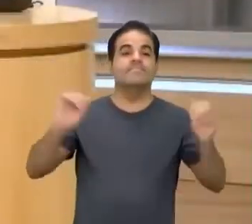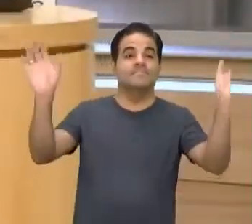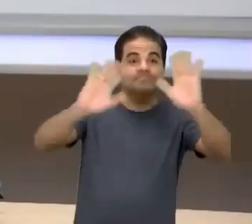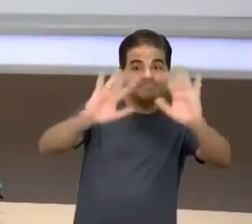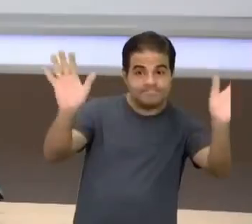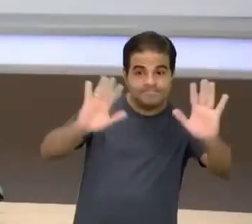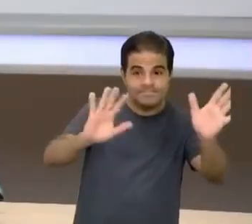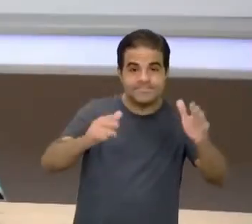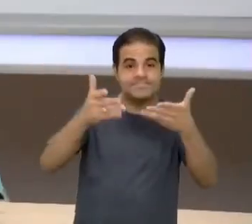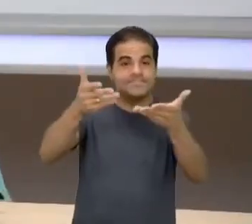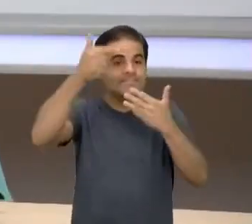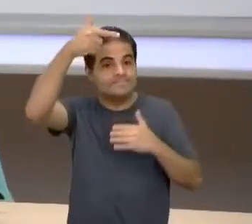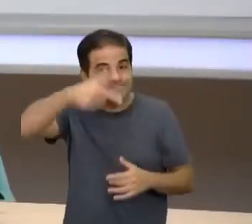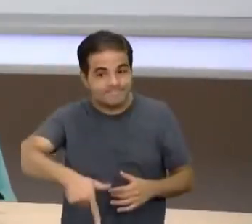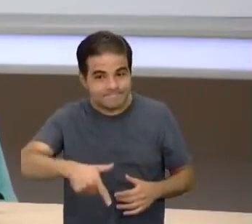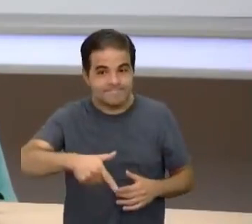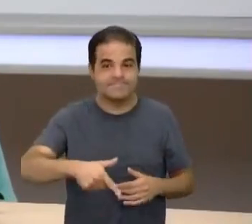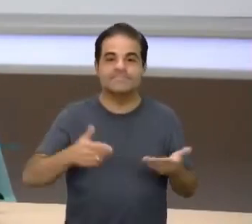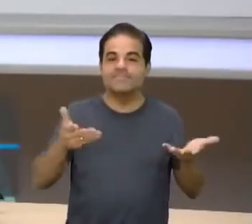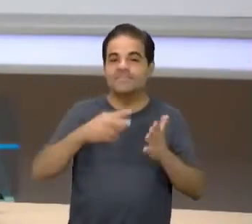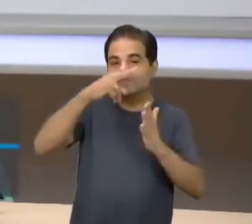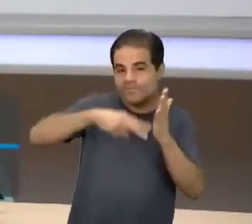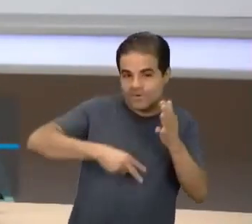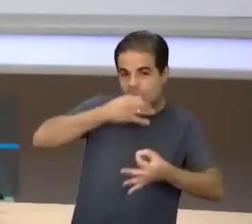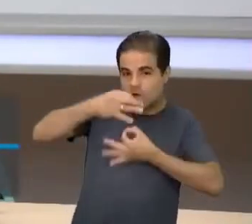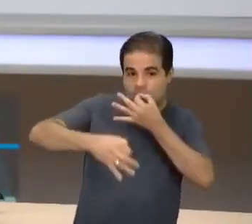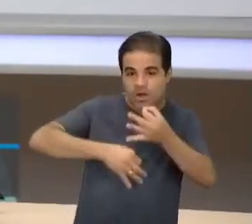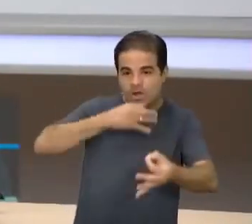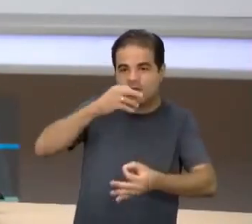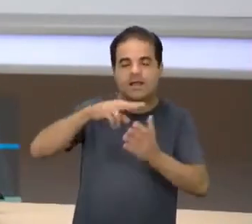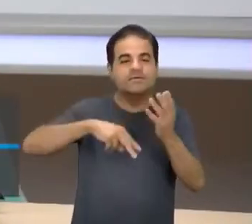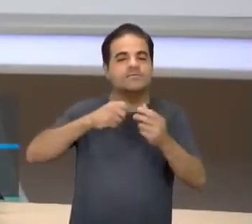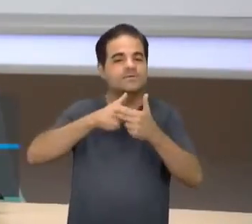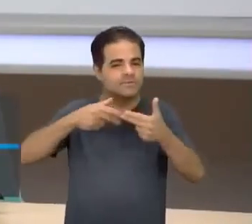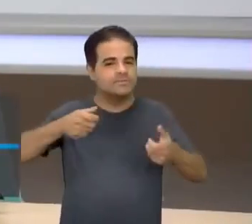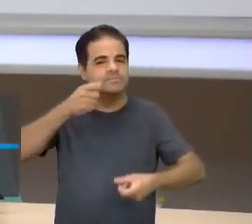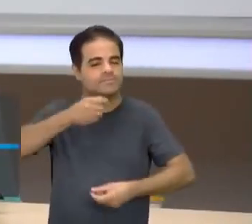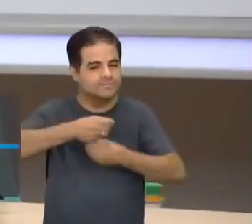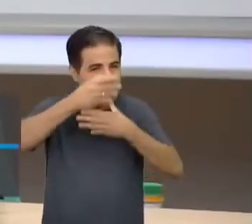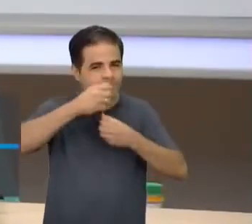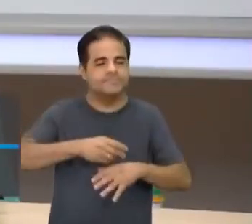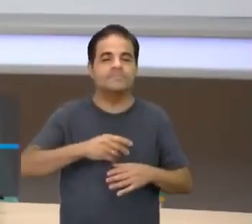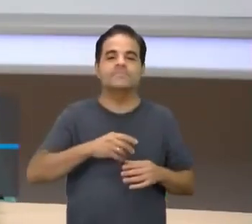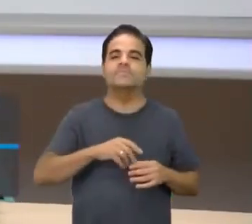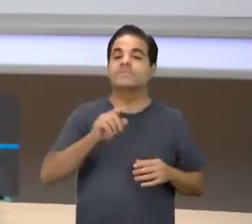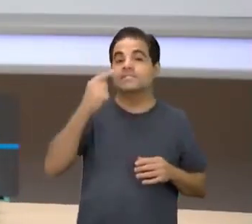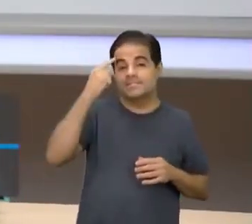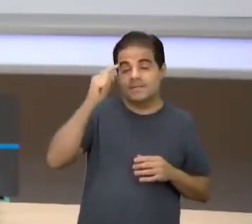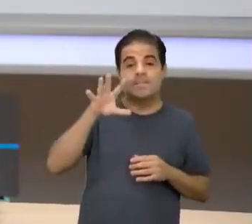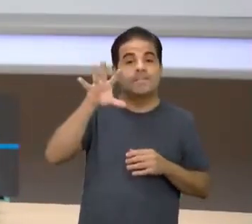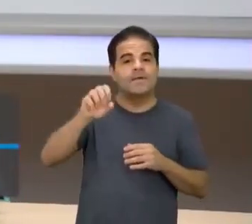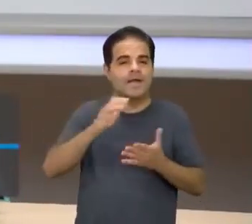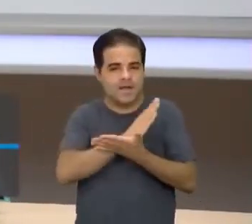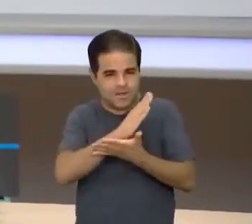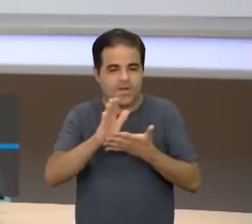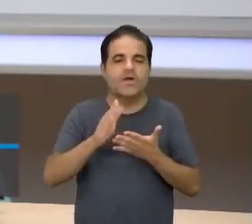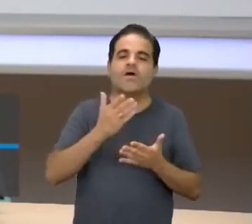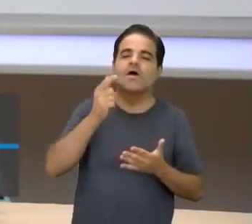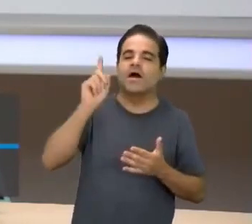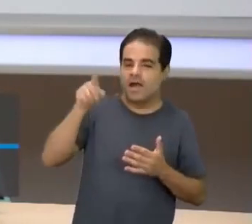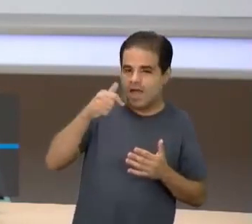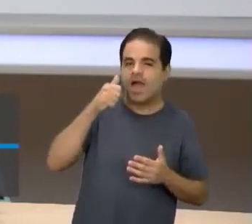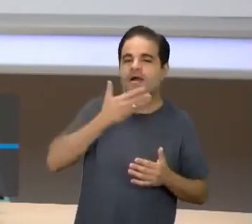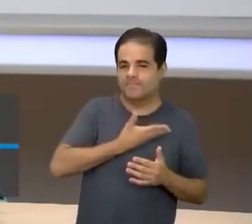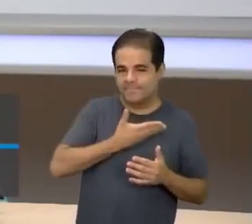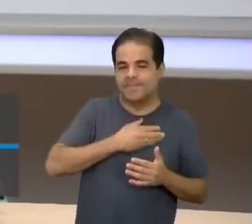Olá, pessoal, sejam bem-vindos de volta. Vou ler algumas coisas que colocaram. Vou começar, sem querer, eu peguei uma de uma amiga minha,